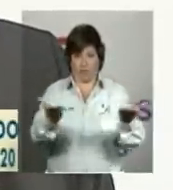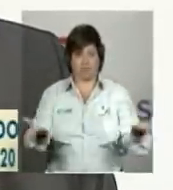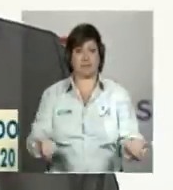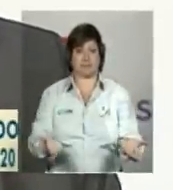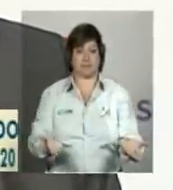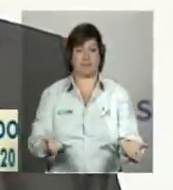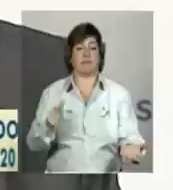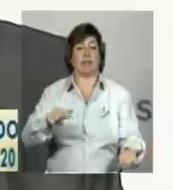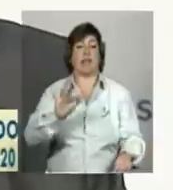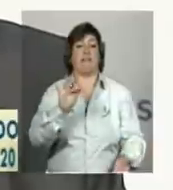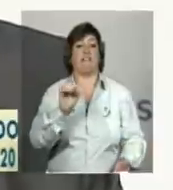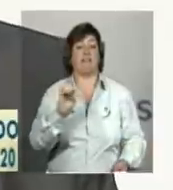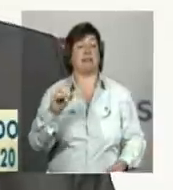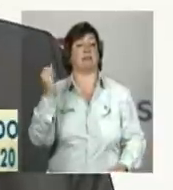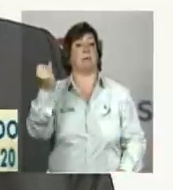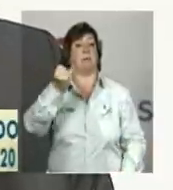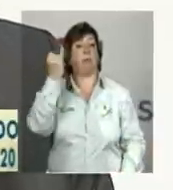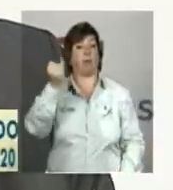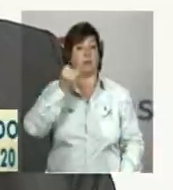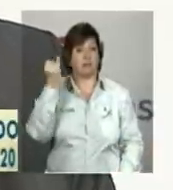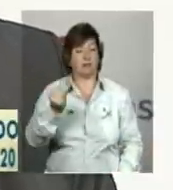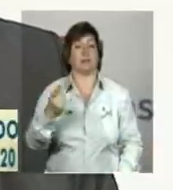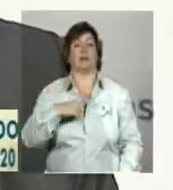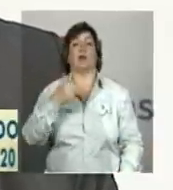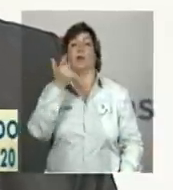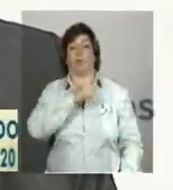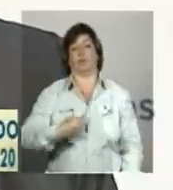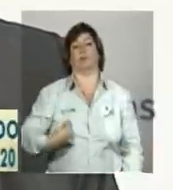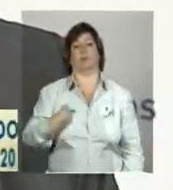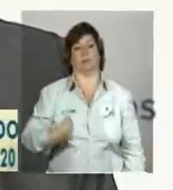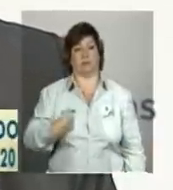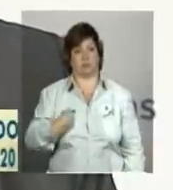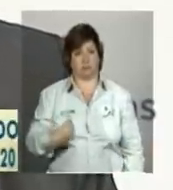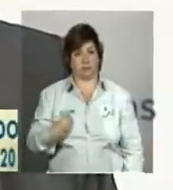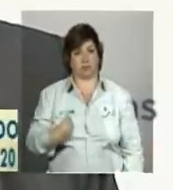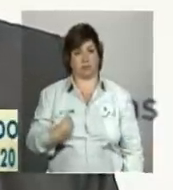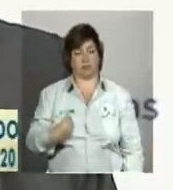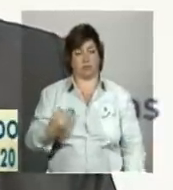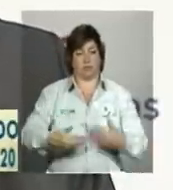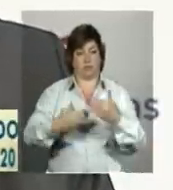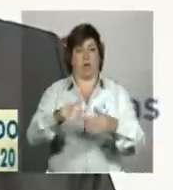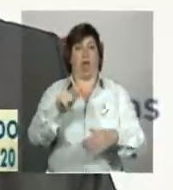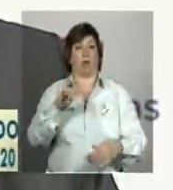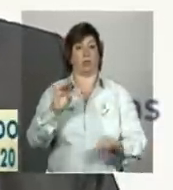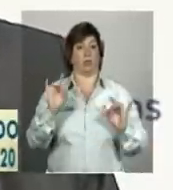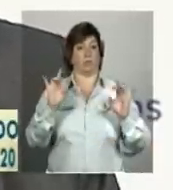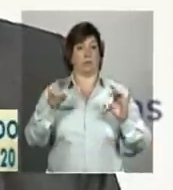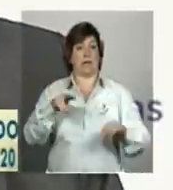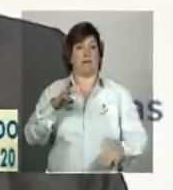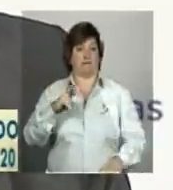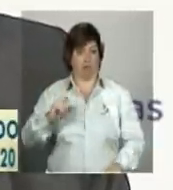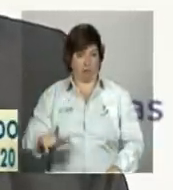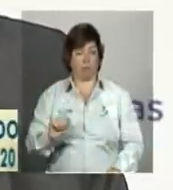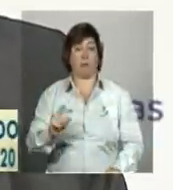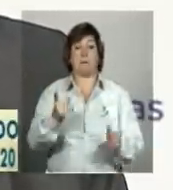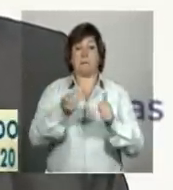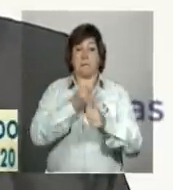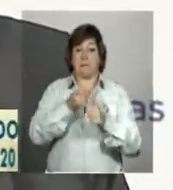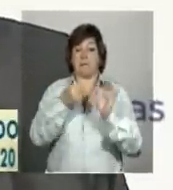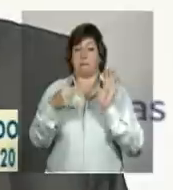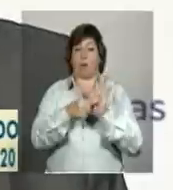são fases importantes que ocorrem no segmento de alto nível. Em primeiro ponto,